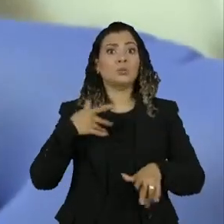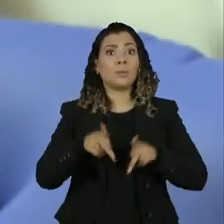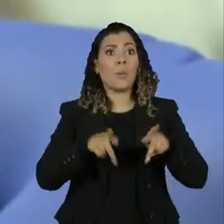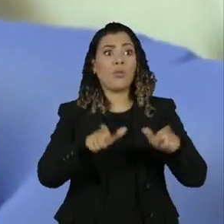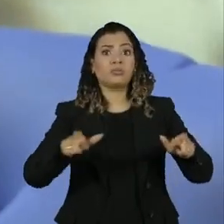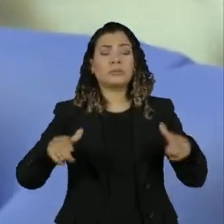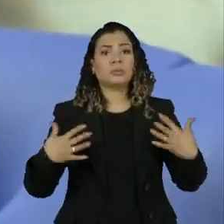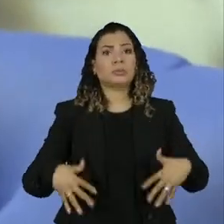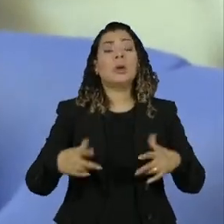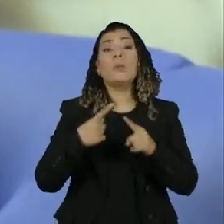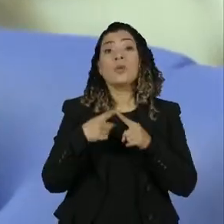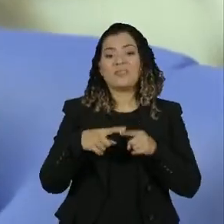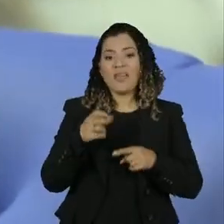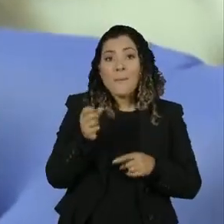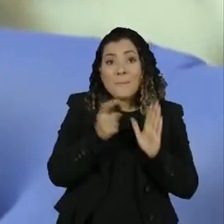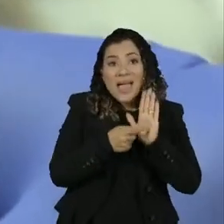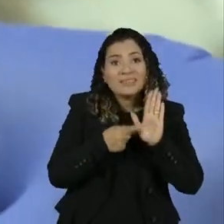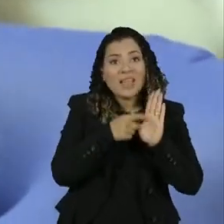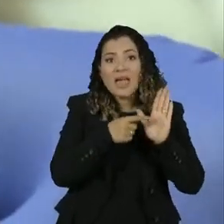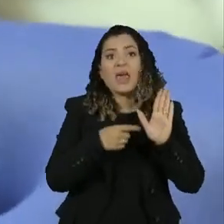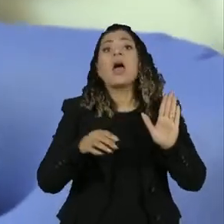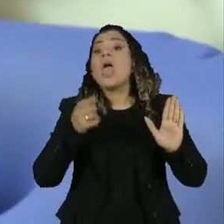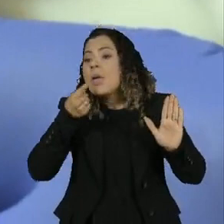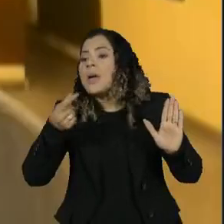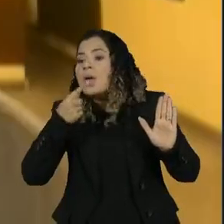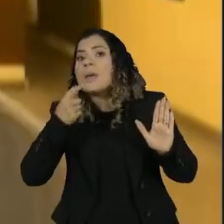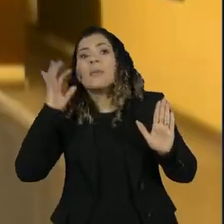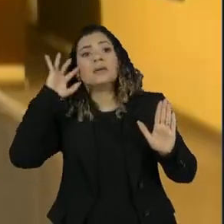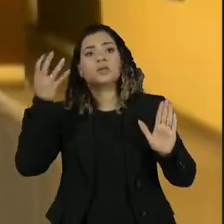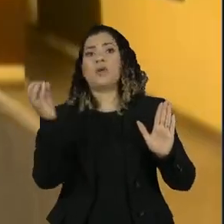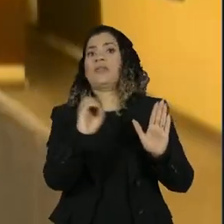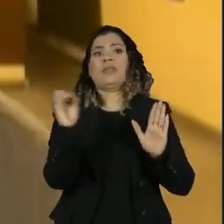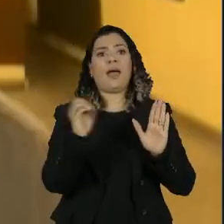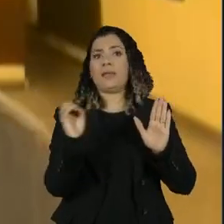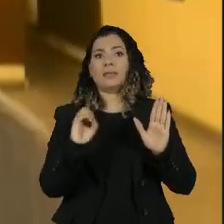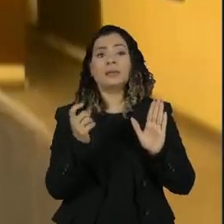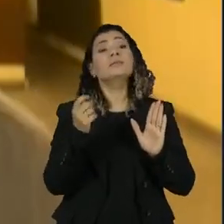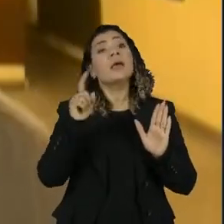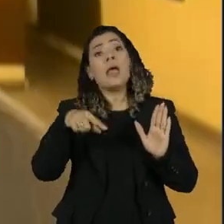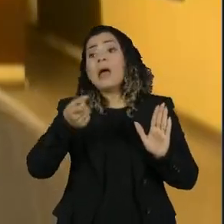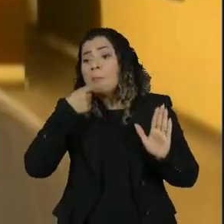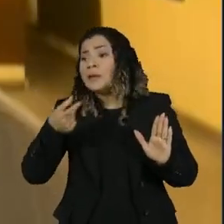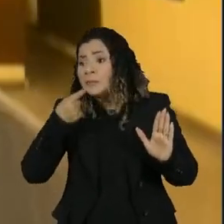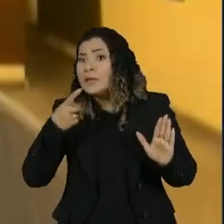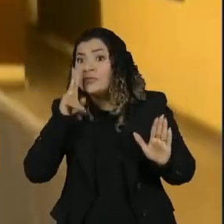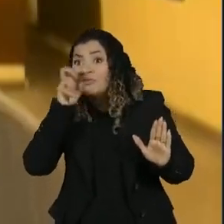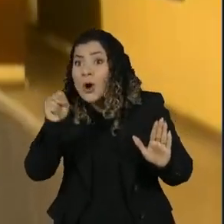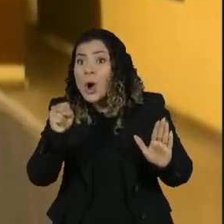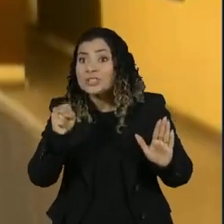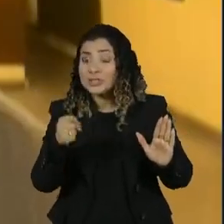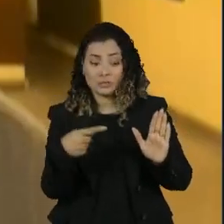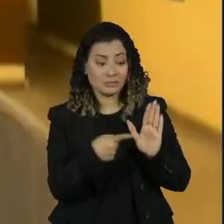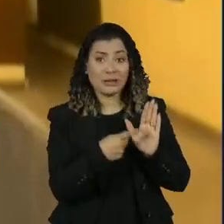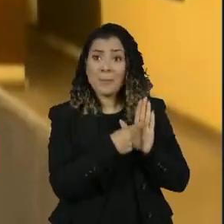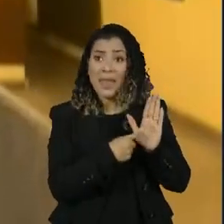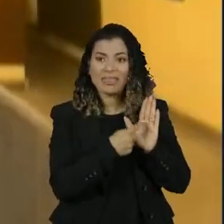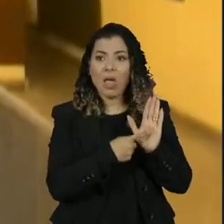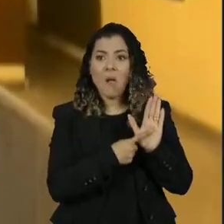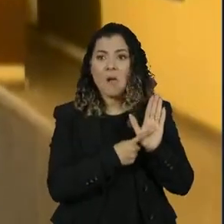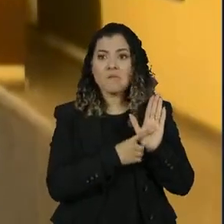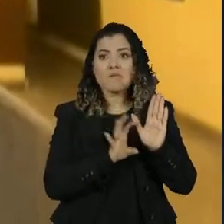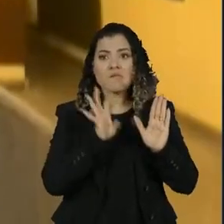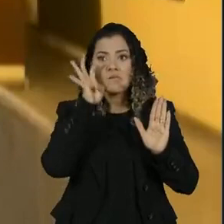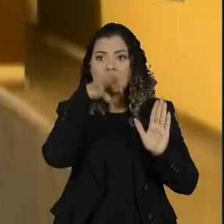devido a alta resistência aos antibióticos atuais são antibióticos potentes que seriam usados para tratamento